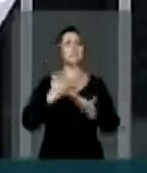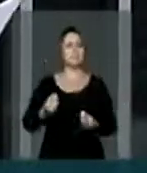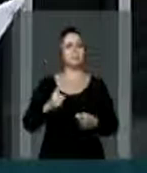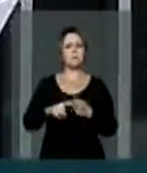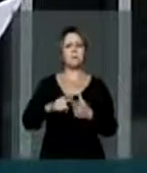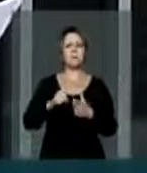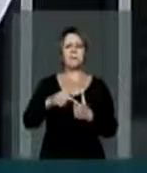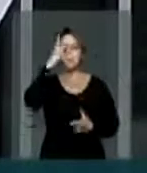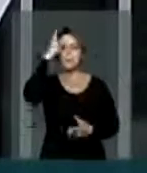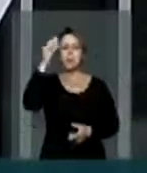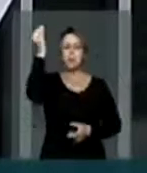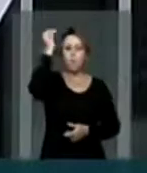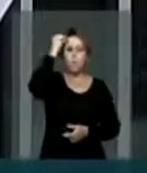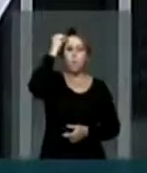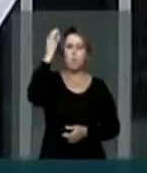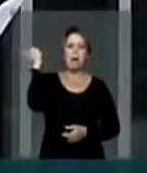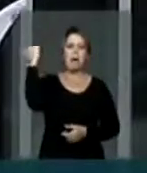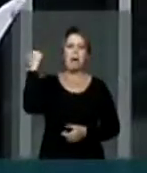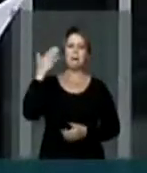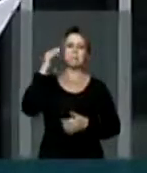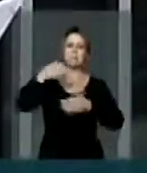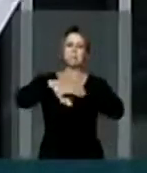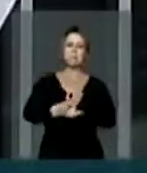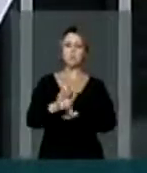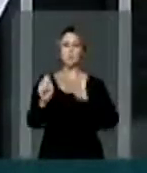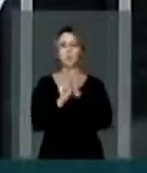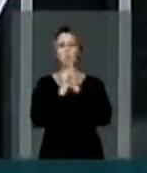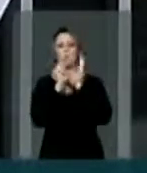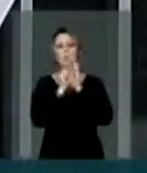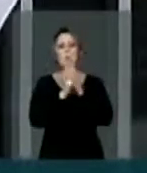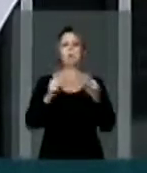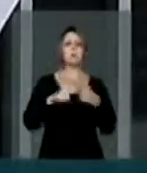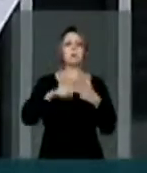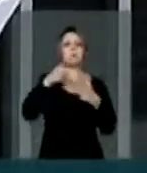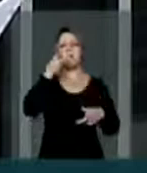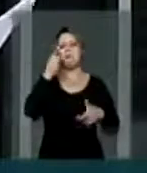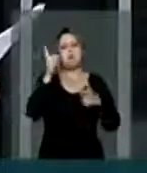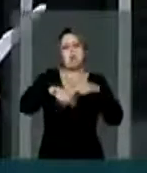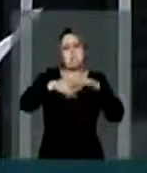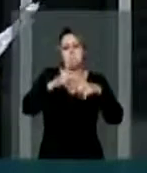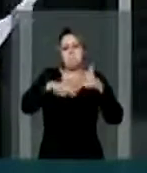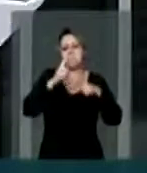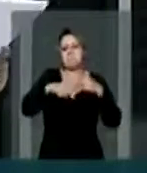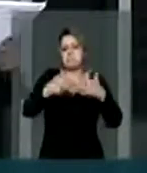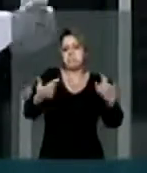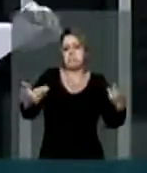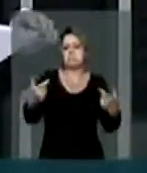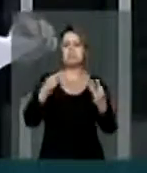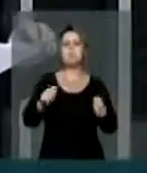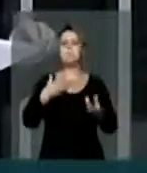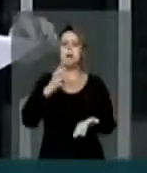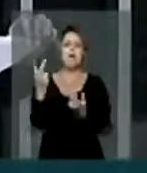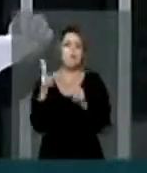do vício de drogas da gestante ou outro motivo que a gestante julgar pertinente, será o mesmo que matarmos um